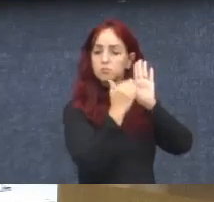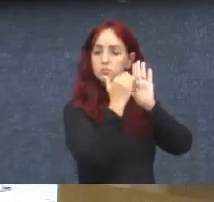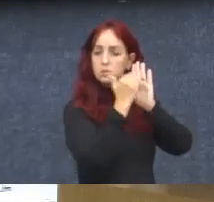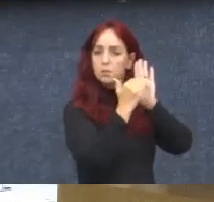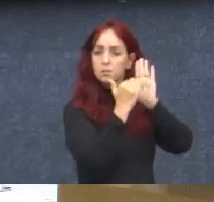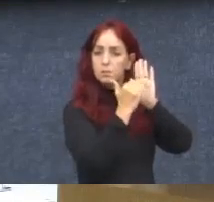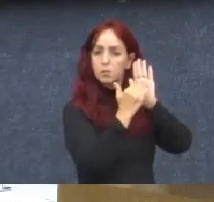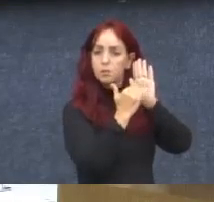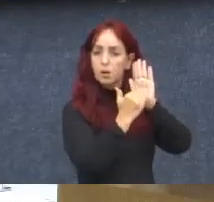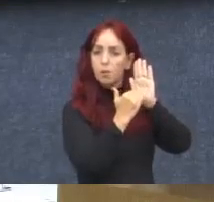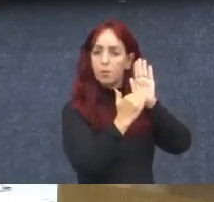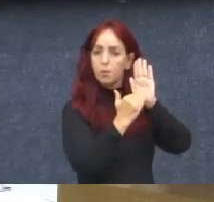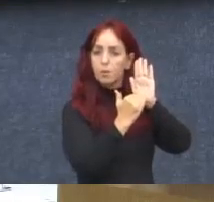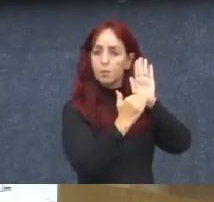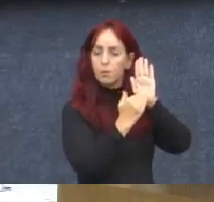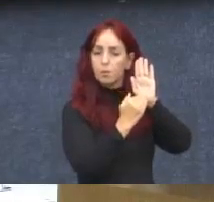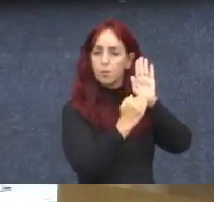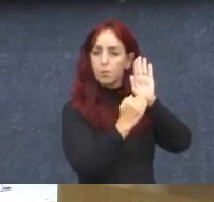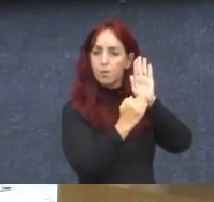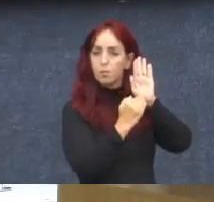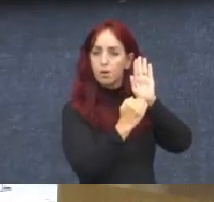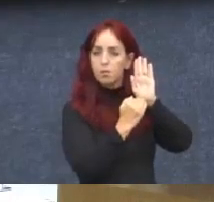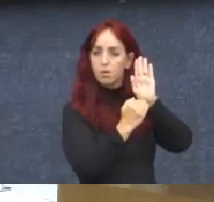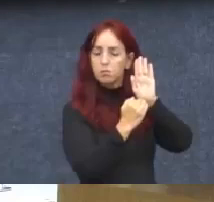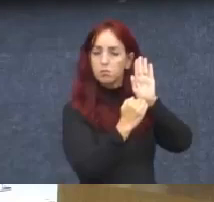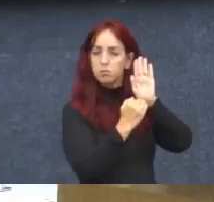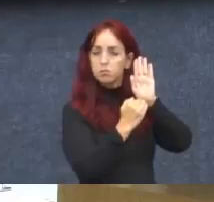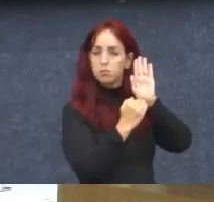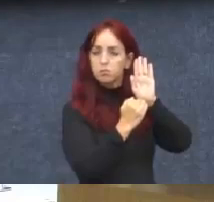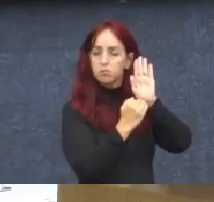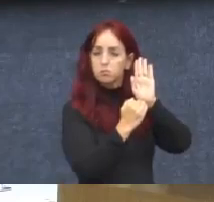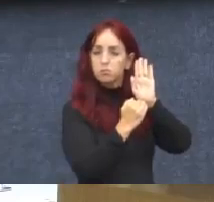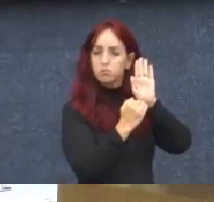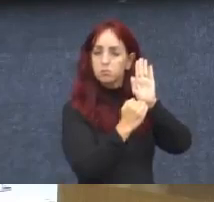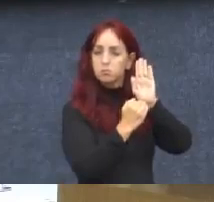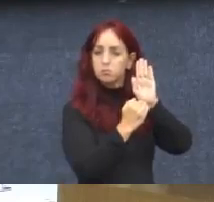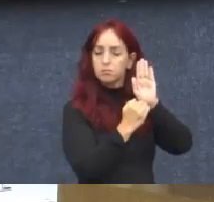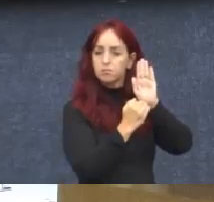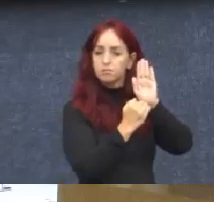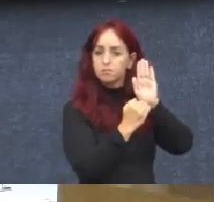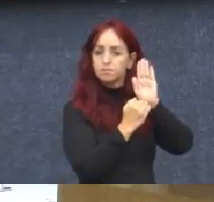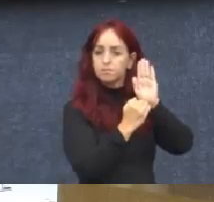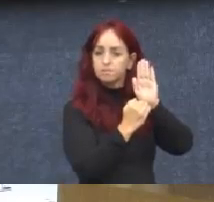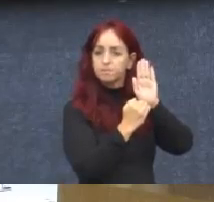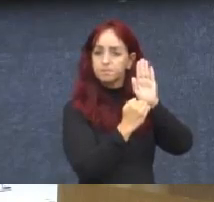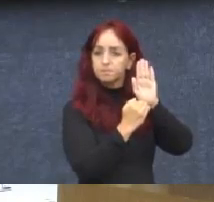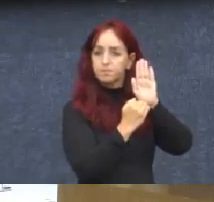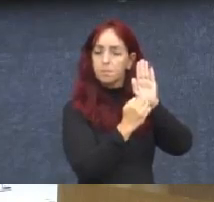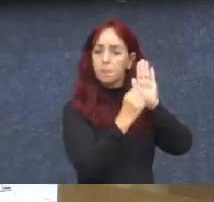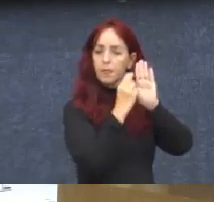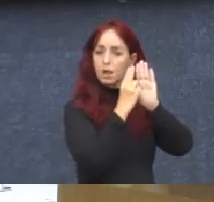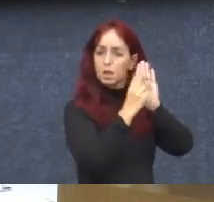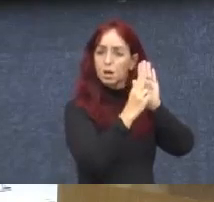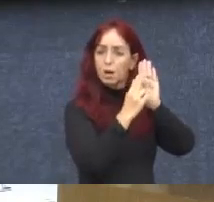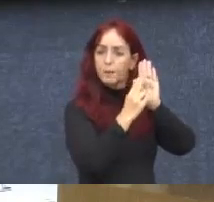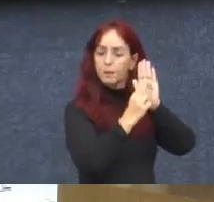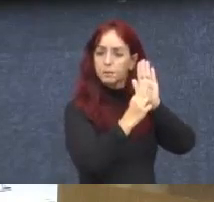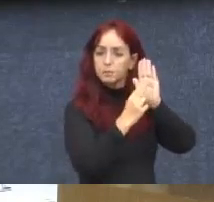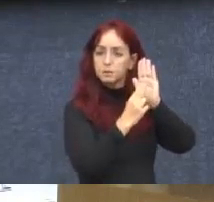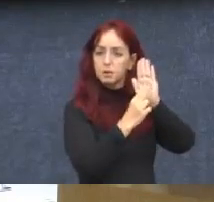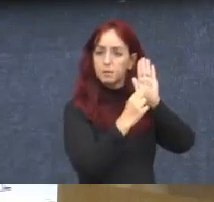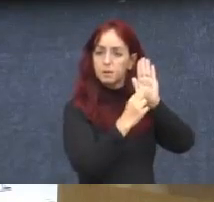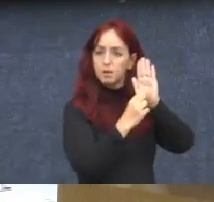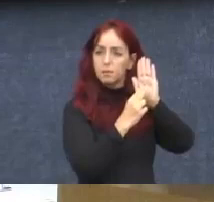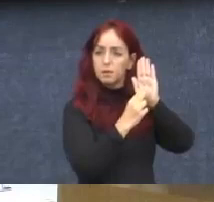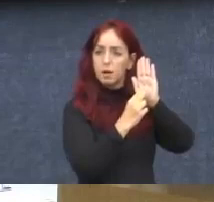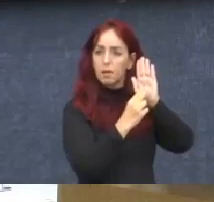Marli, Ramon Bibiano, Reinaldo Gomes, Rubão, Sérgio Fernando, Uner Augusto, Wagner Ferreira,